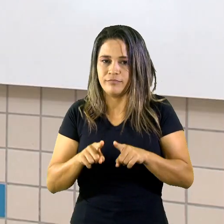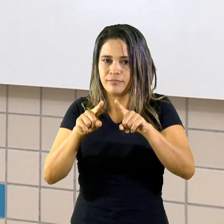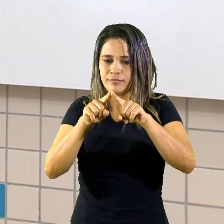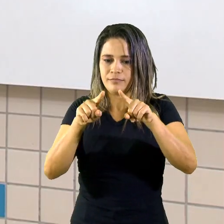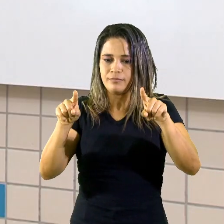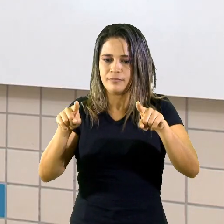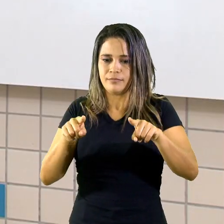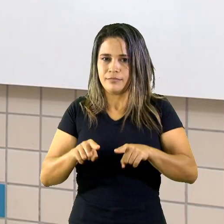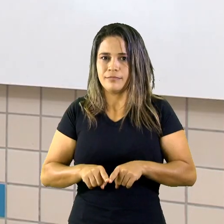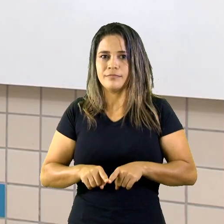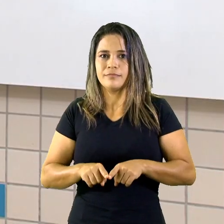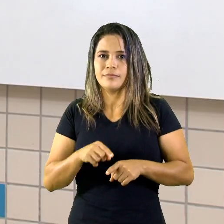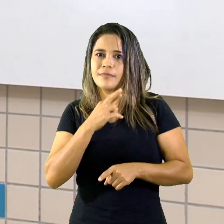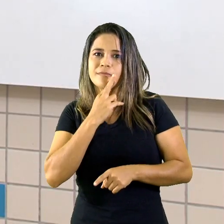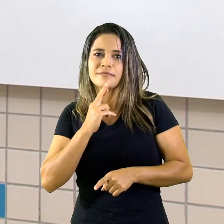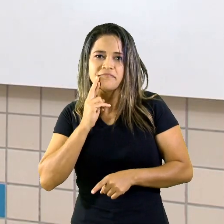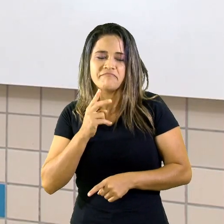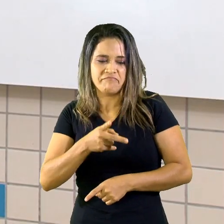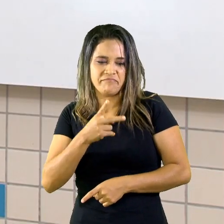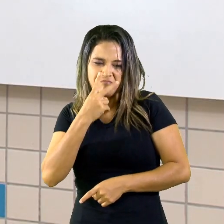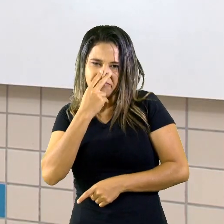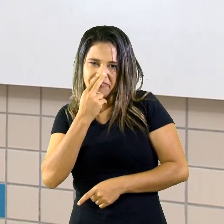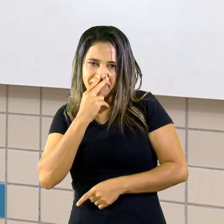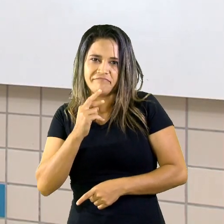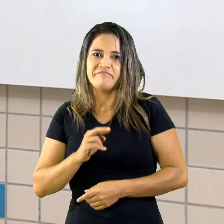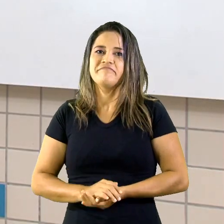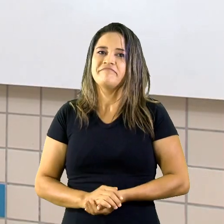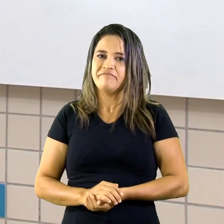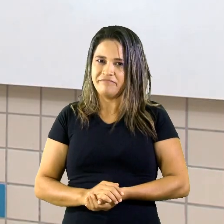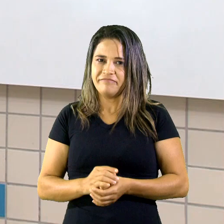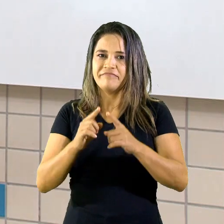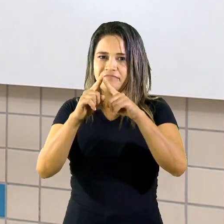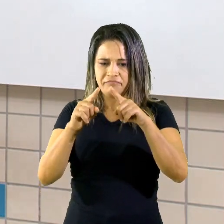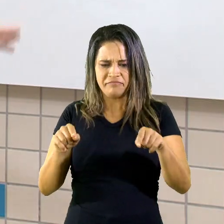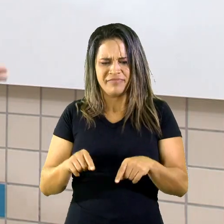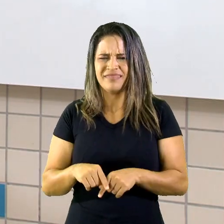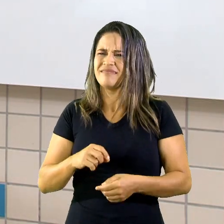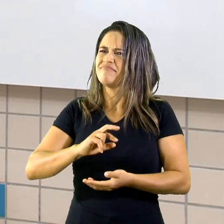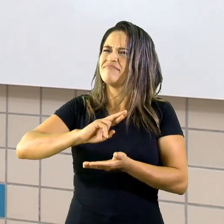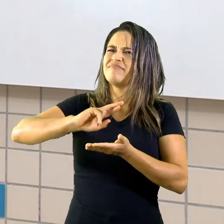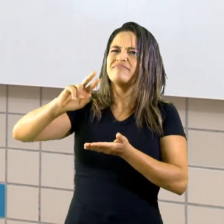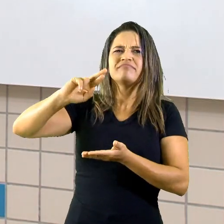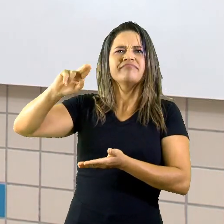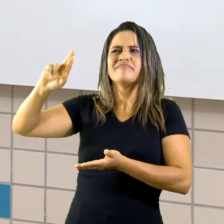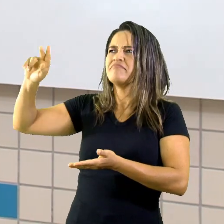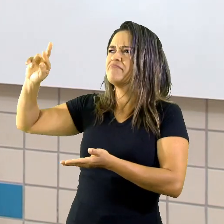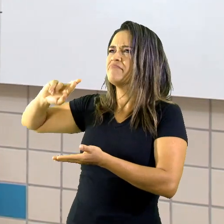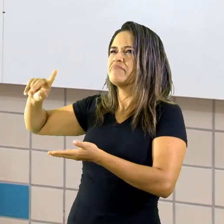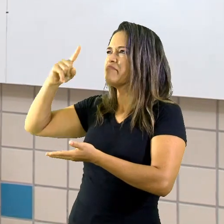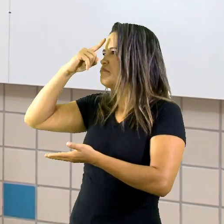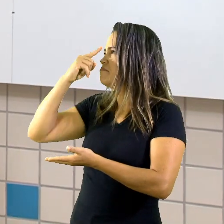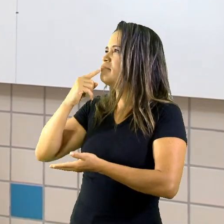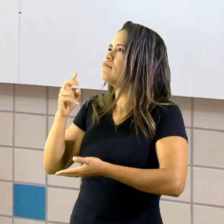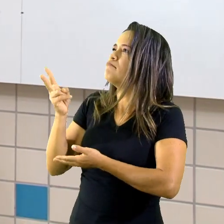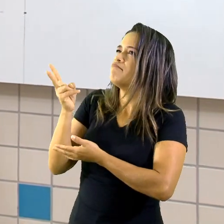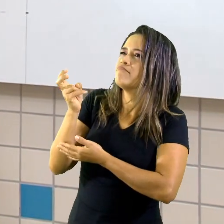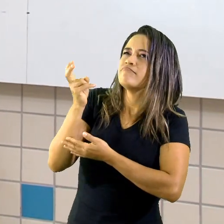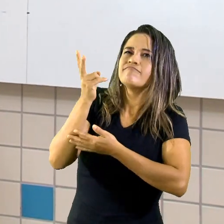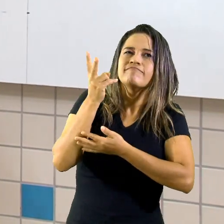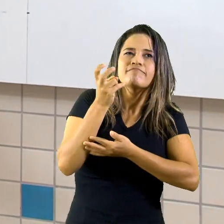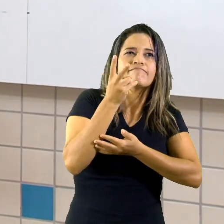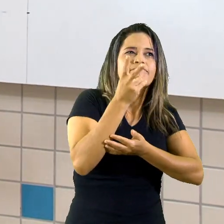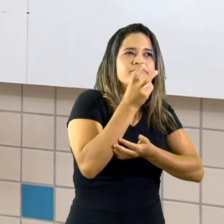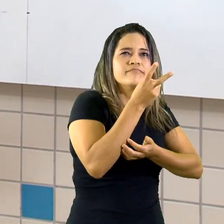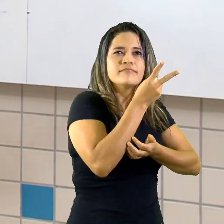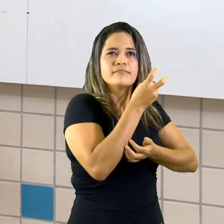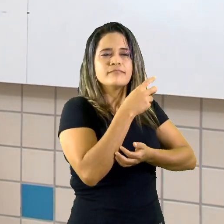um triângulo. Como eu falei para vocês, as formas geométricas, elas estão espalhadas ao nosso redor. A gente começa a observar e a perceber que